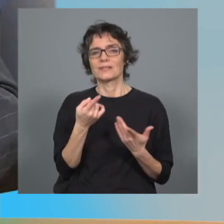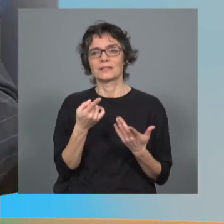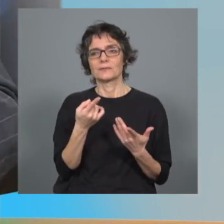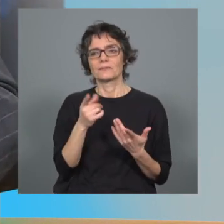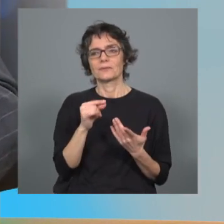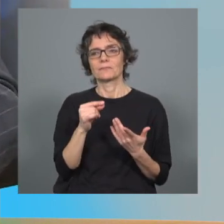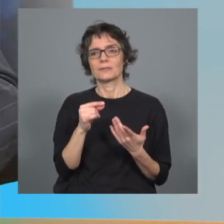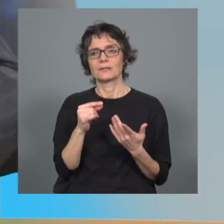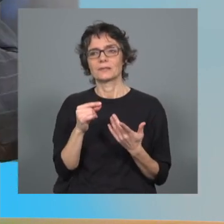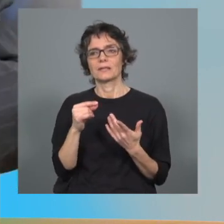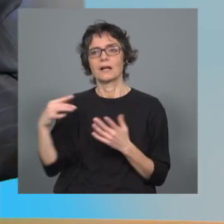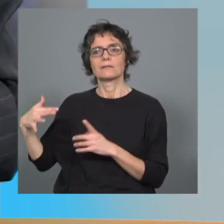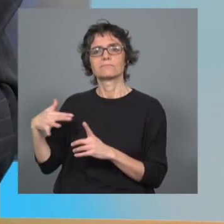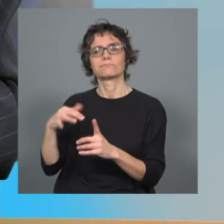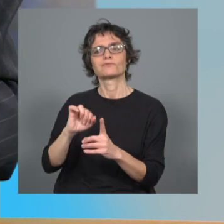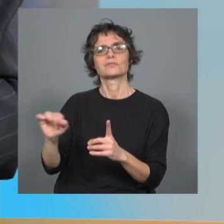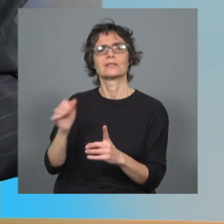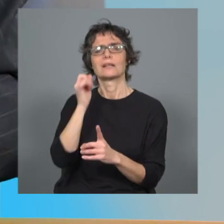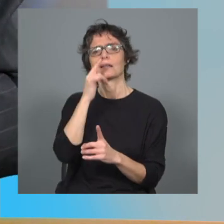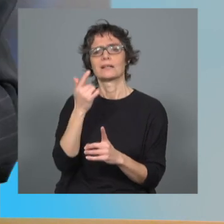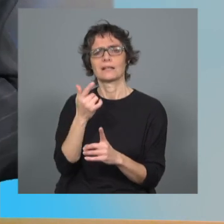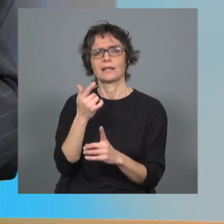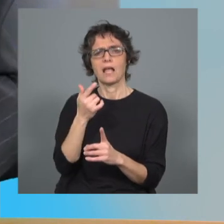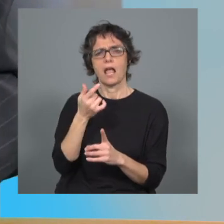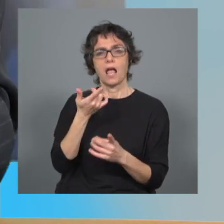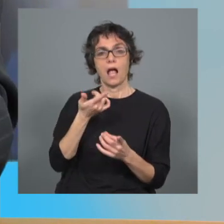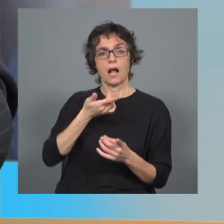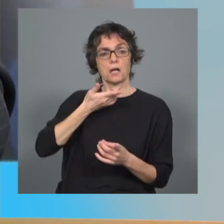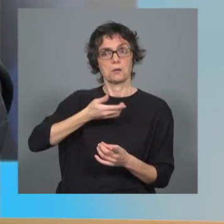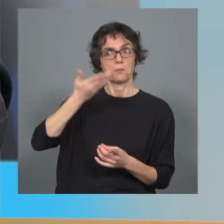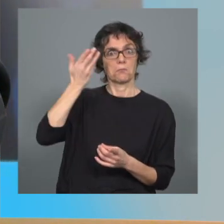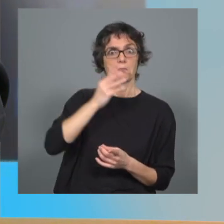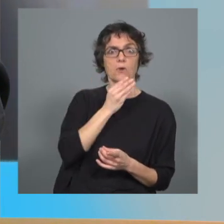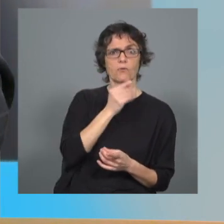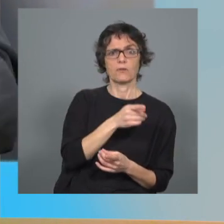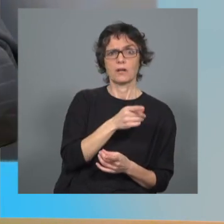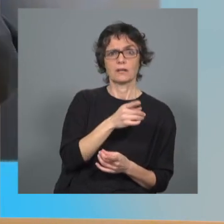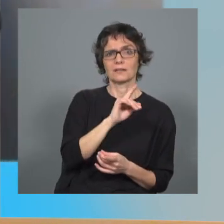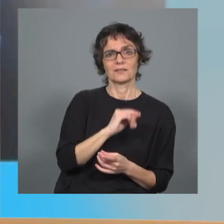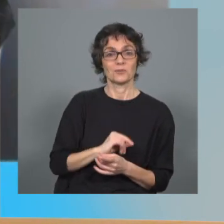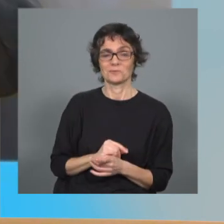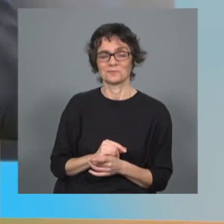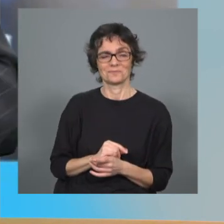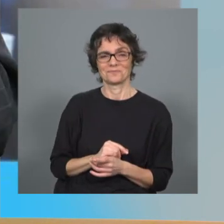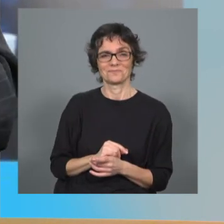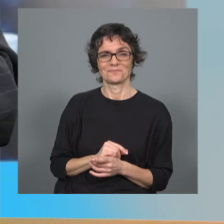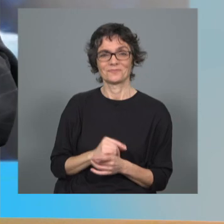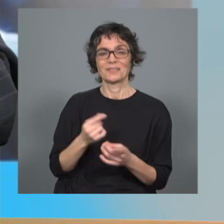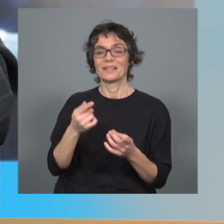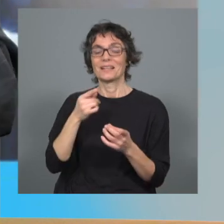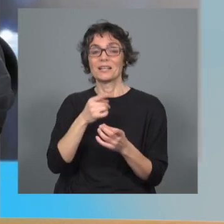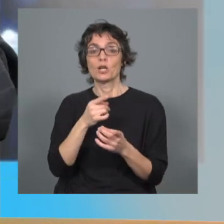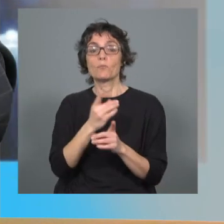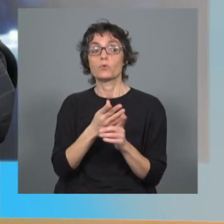intelectualidade judaica. A intelectualidade judaica não aceita o messianismo de Jesus. Eles querem um messianismo,